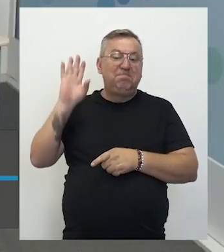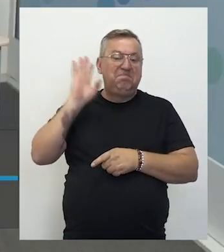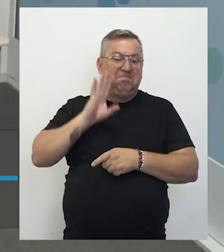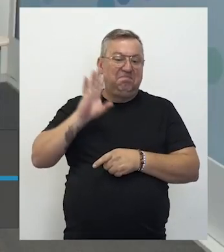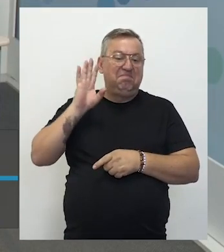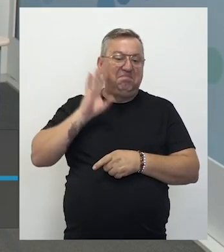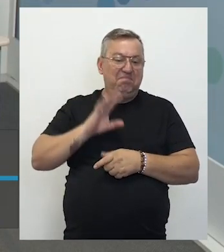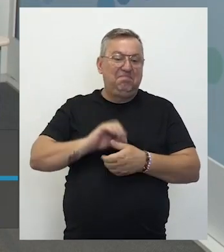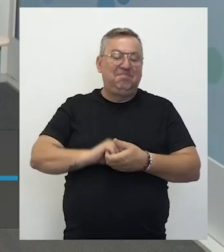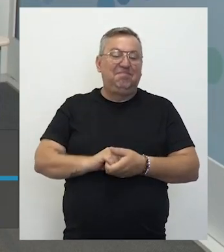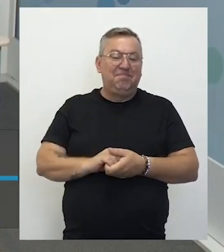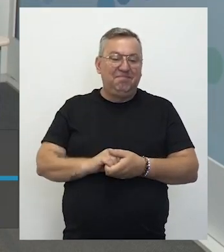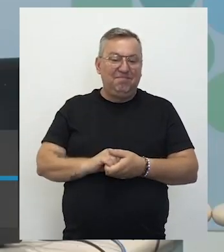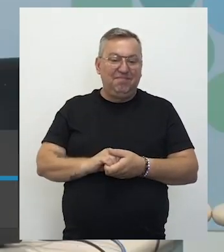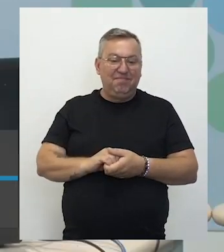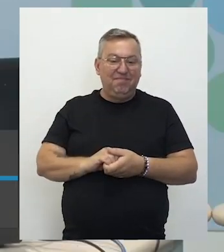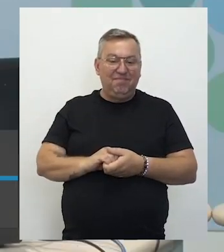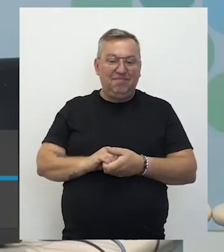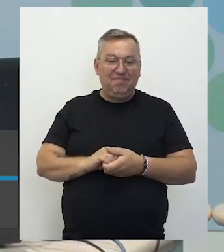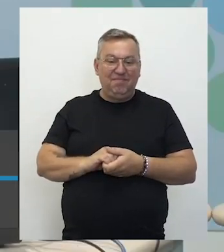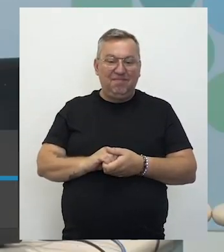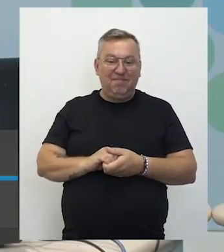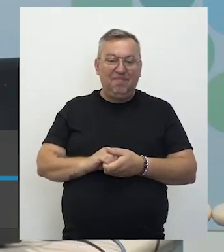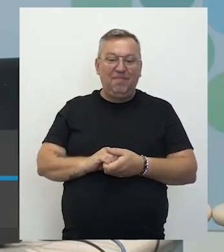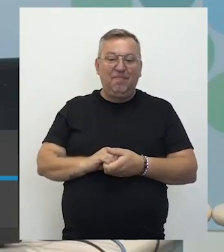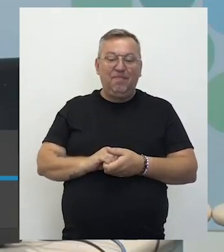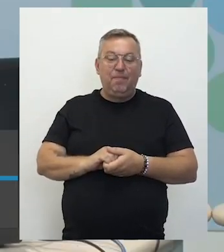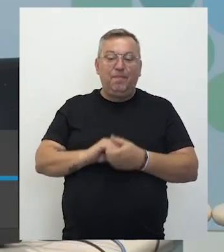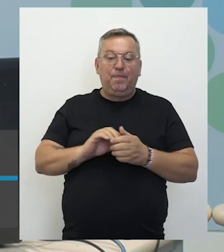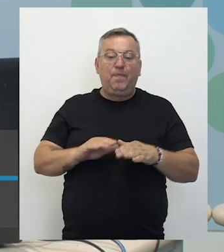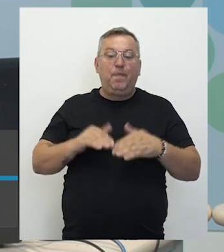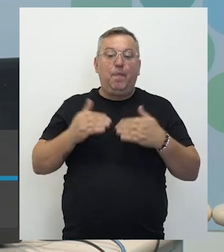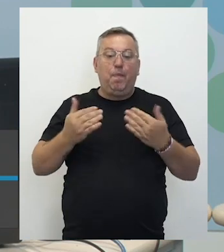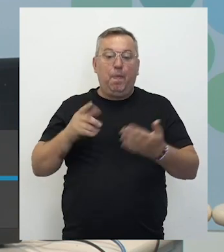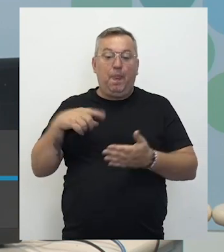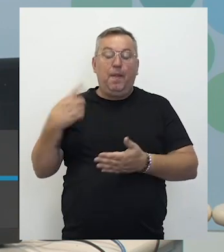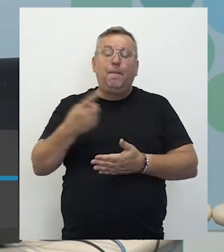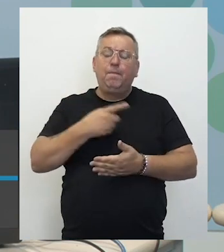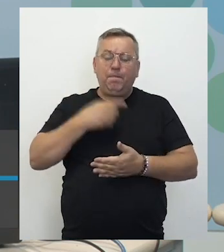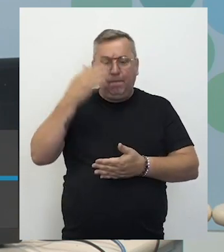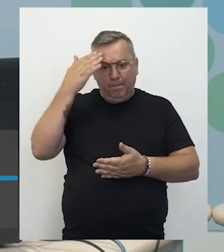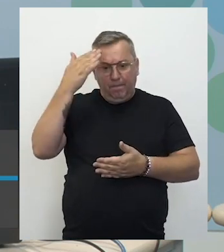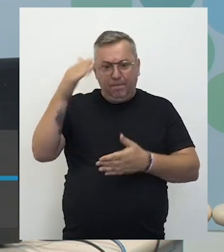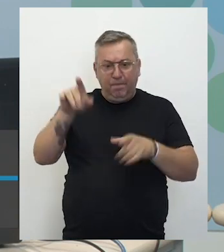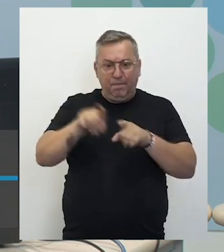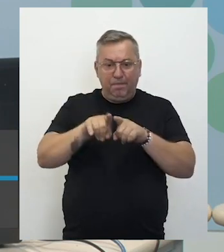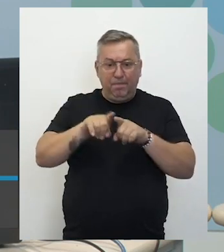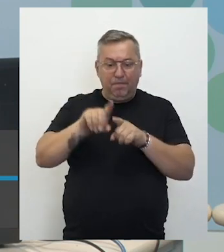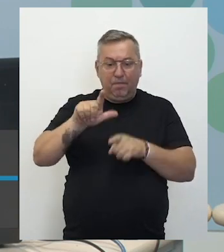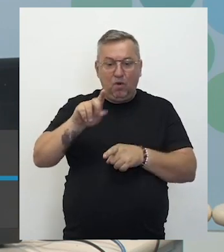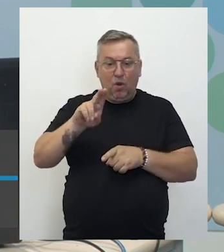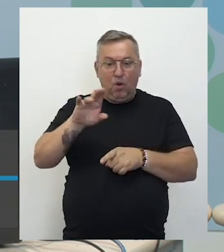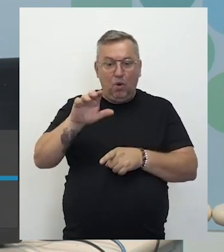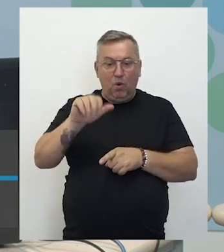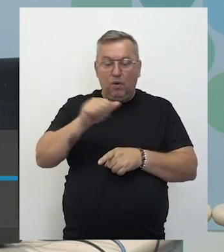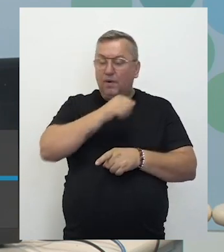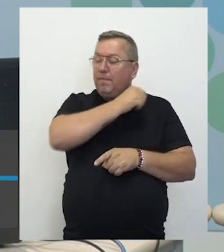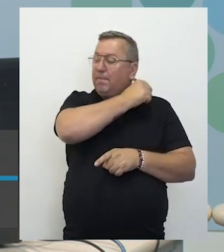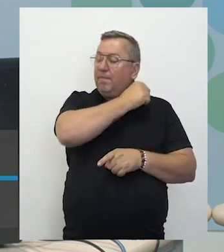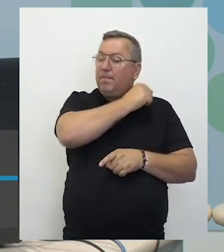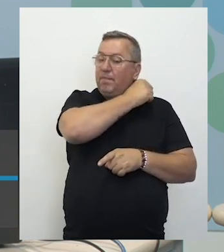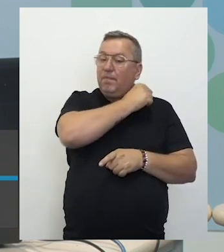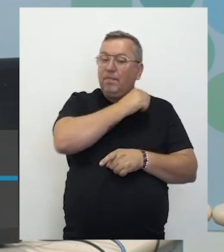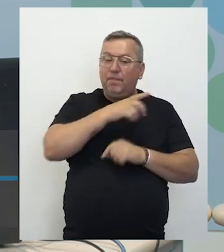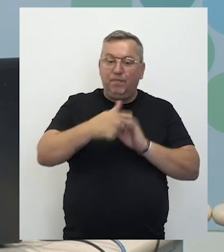que atividade aí, né, difícil. Então, nosso super agradecimento ao Lucas. Ele fez aí um perfil, vou pedir